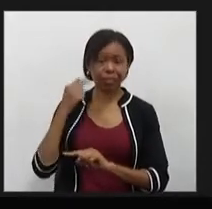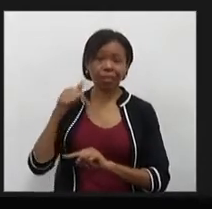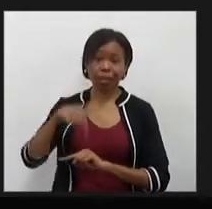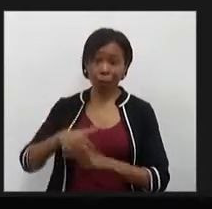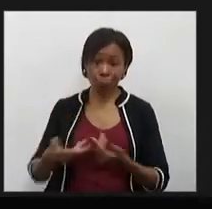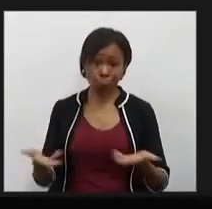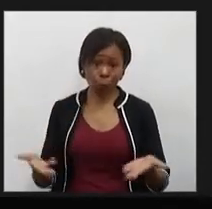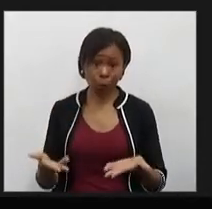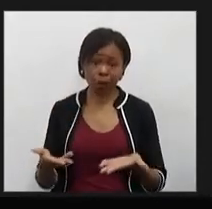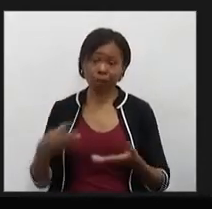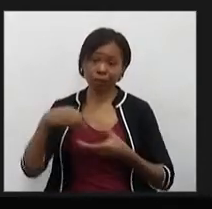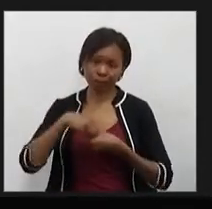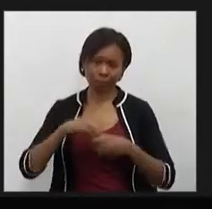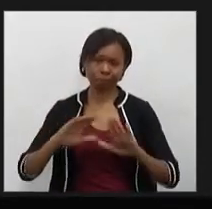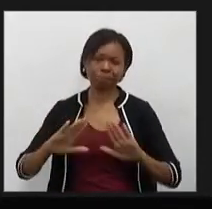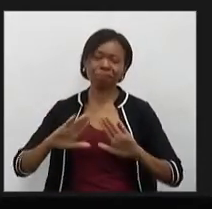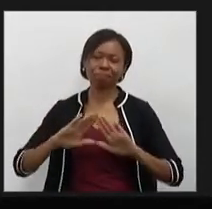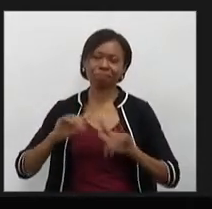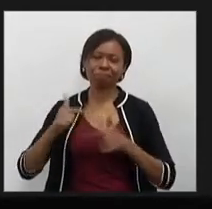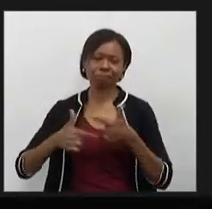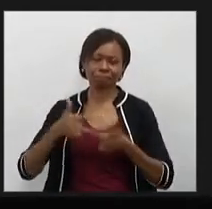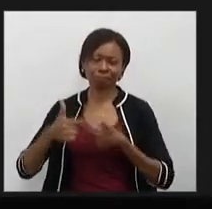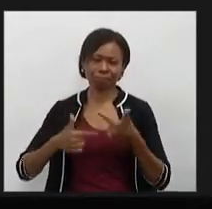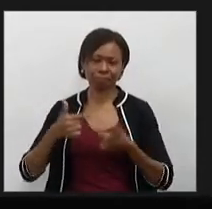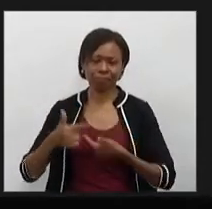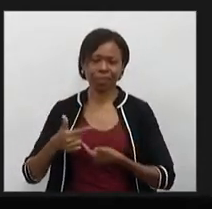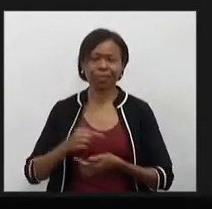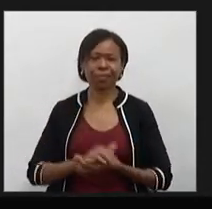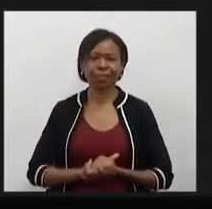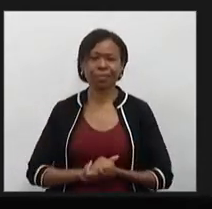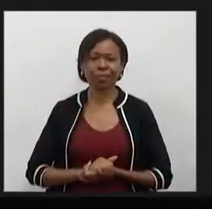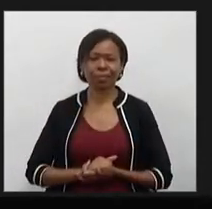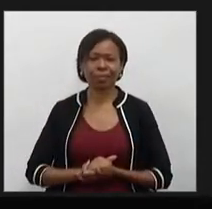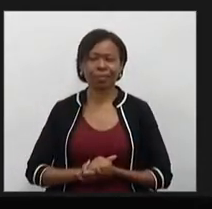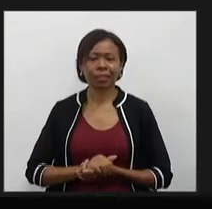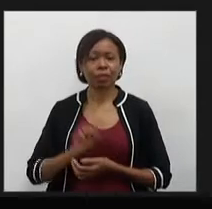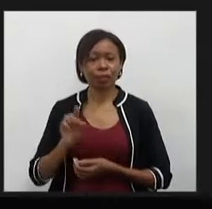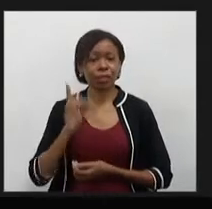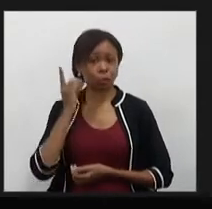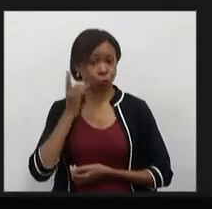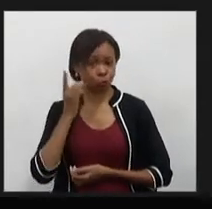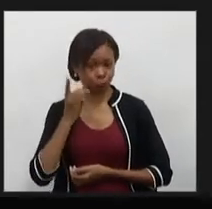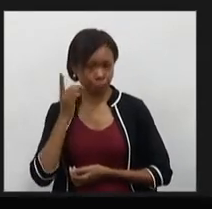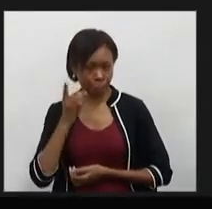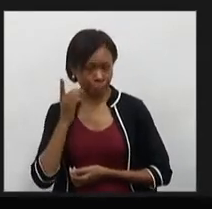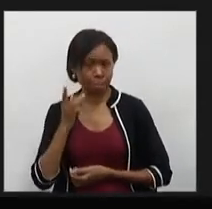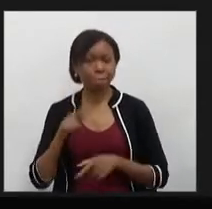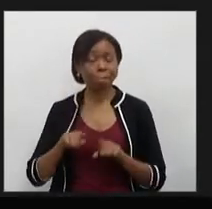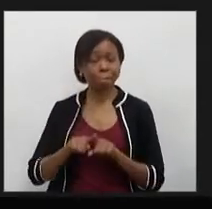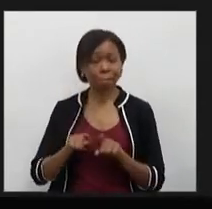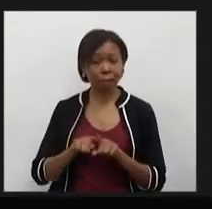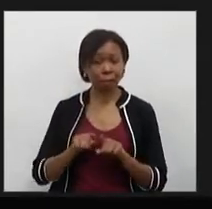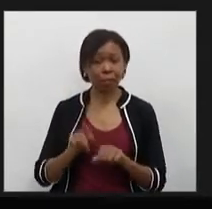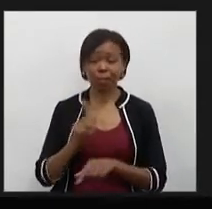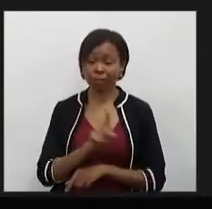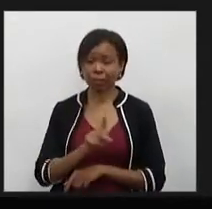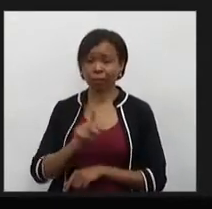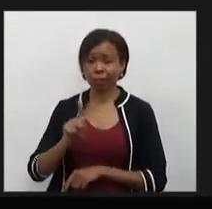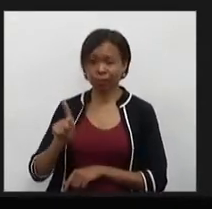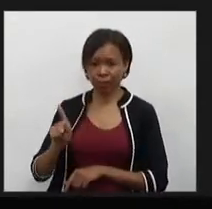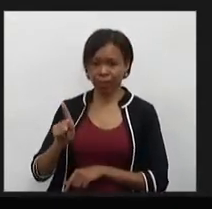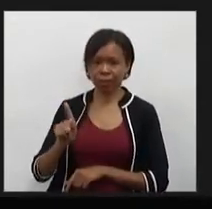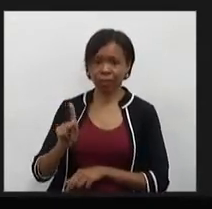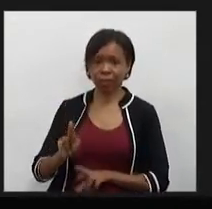aí na Assembleia Legislativa do Estado de Minas Gerais como deputado e também como presidente